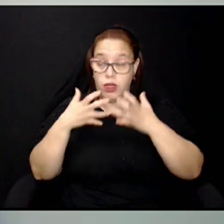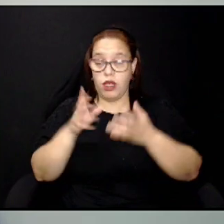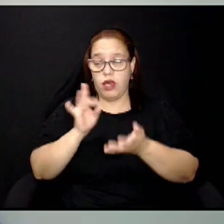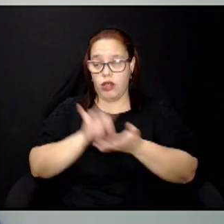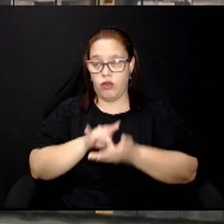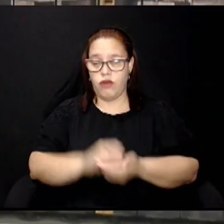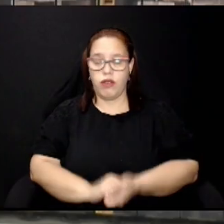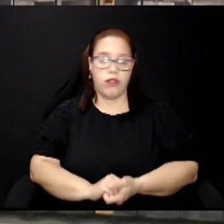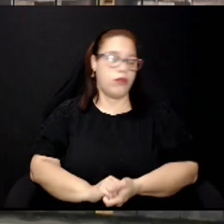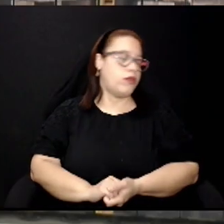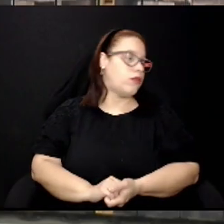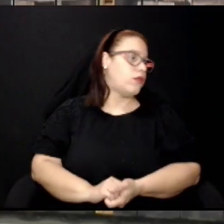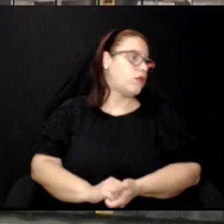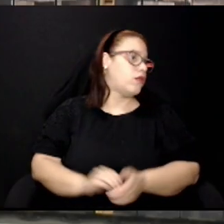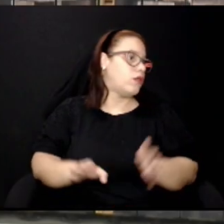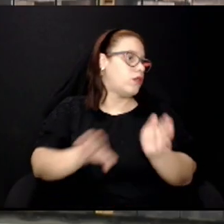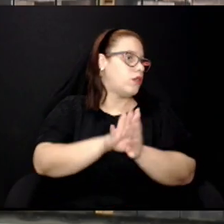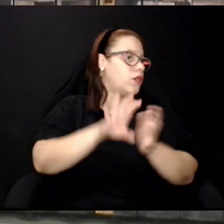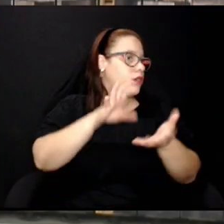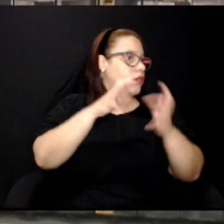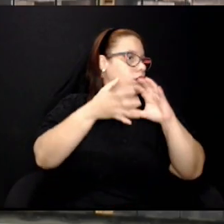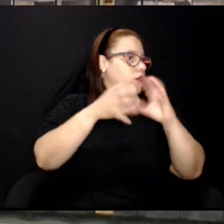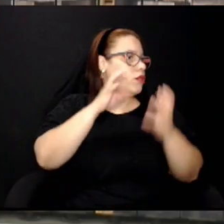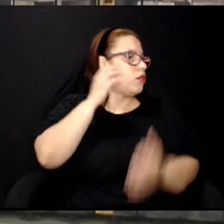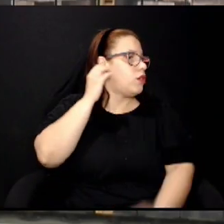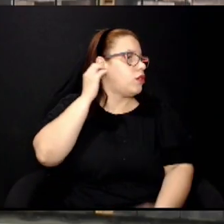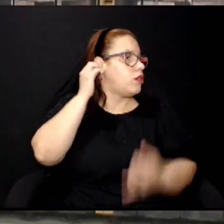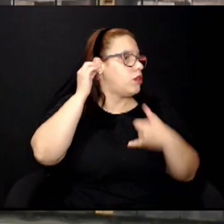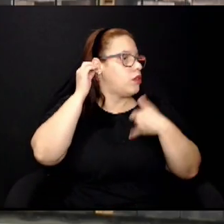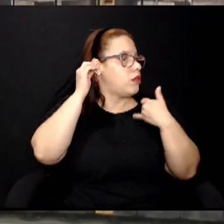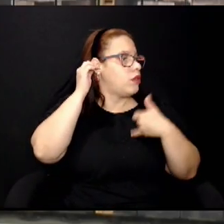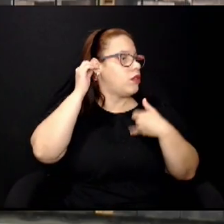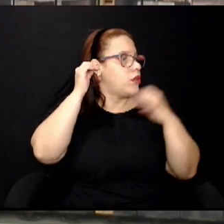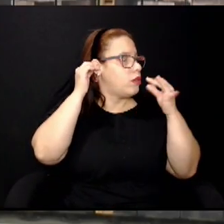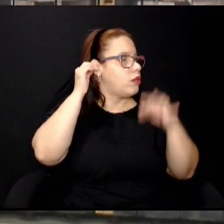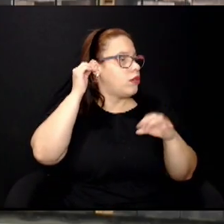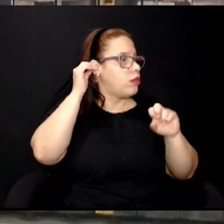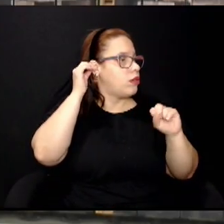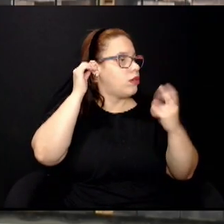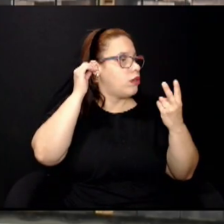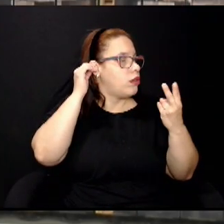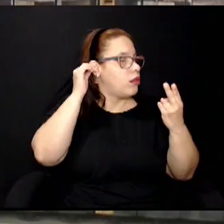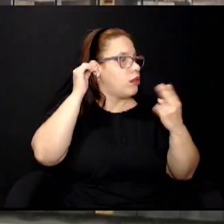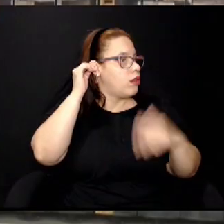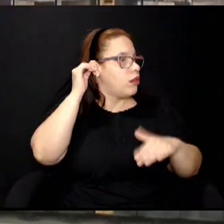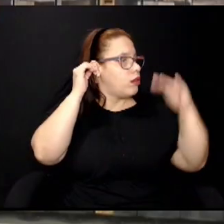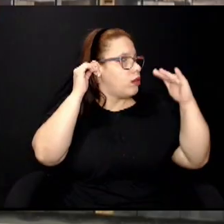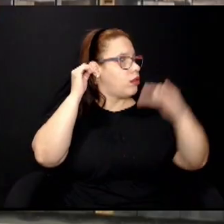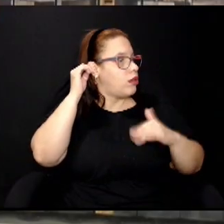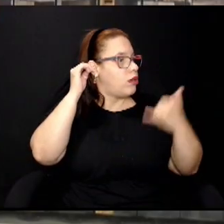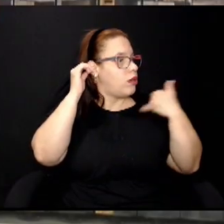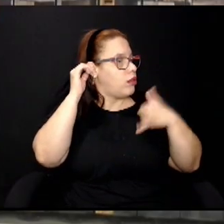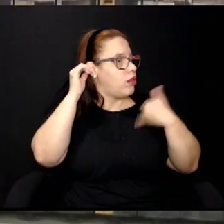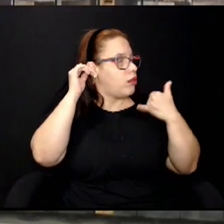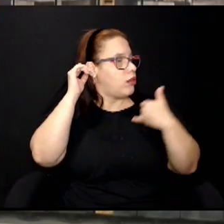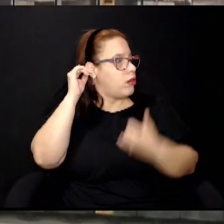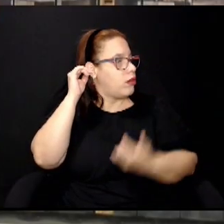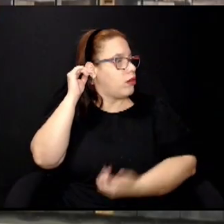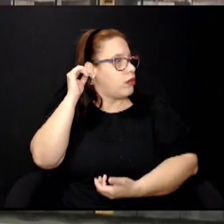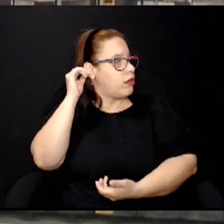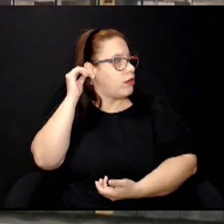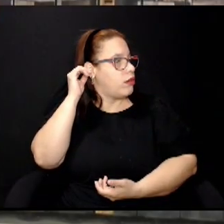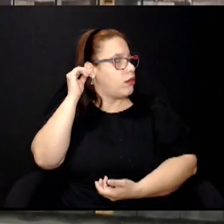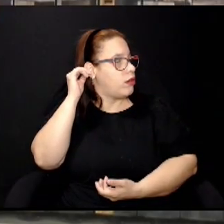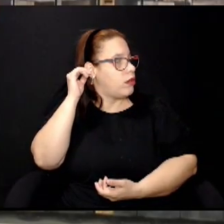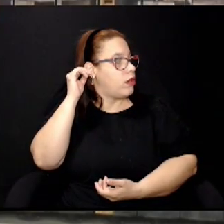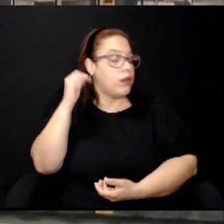caso do Entrando no Clima, existe uma idade ideal ou vocês têm níveis para cada idade? Nos